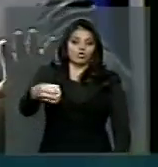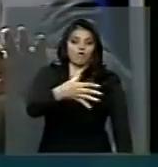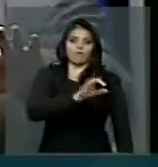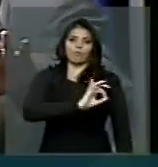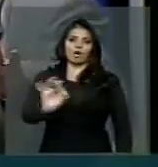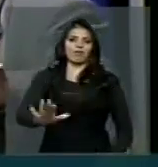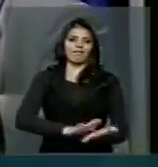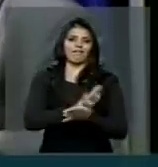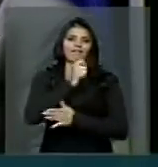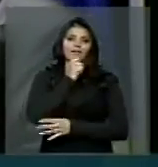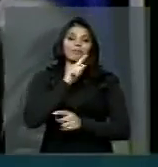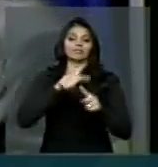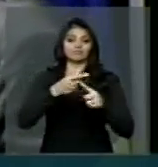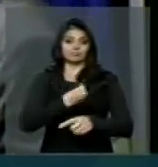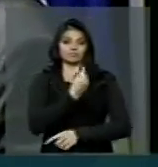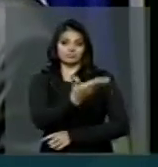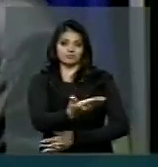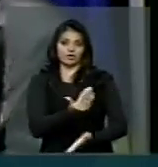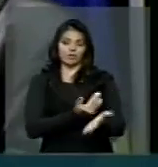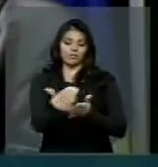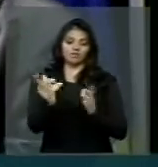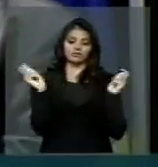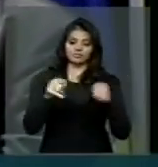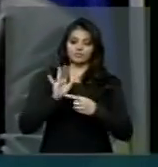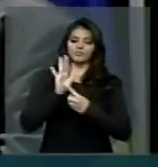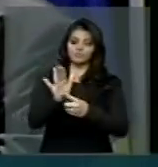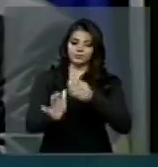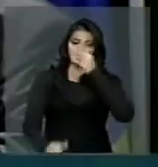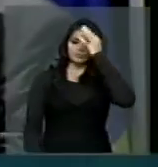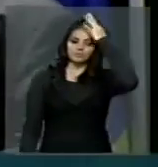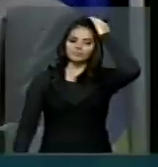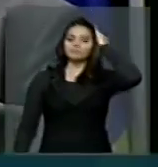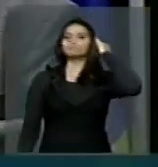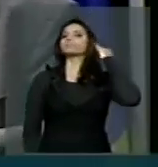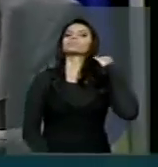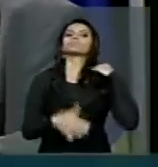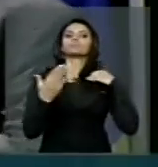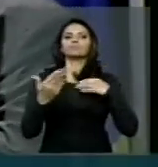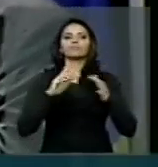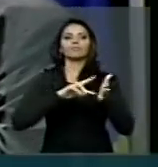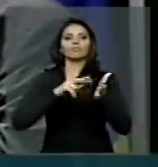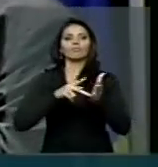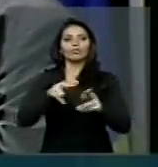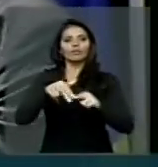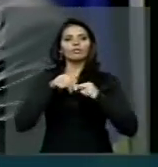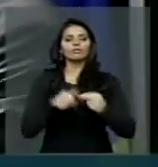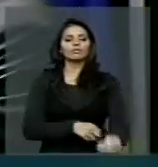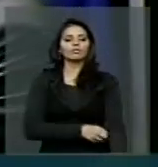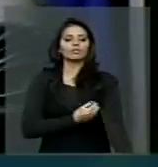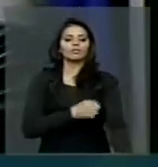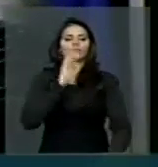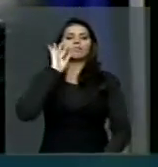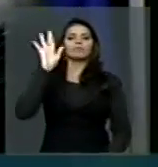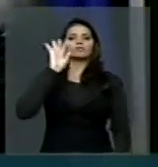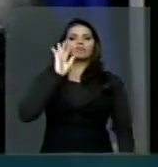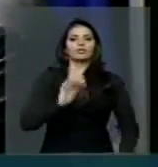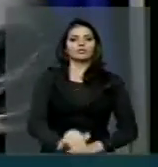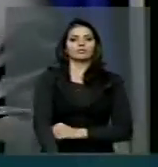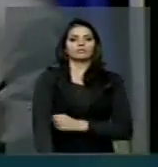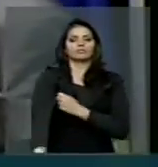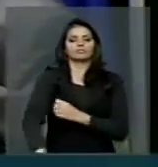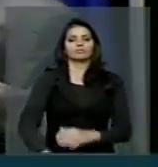está aí, já começa a dar sinais. E nesse sentido, imaginávamos